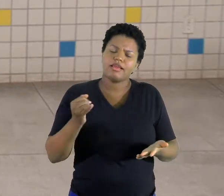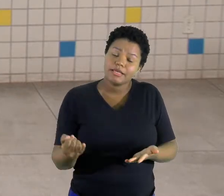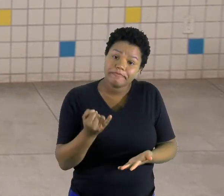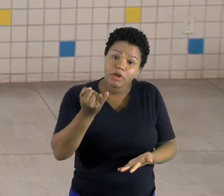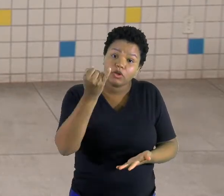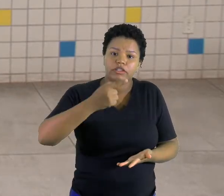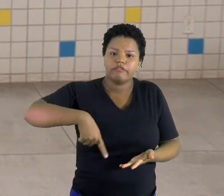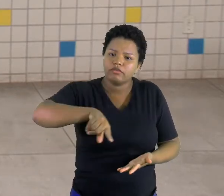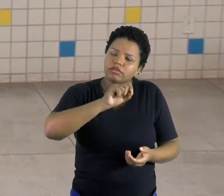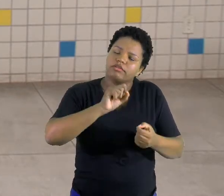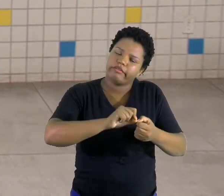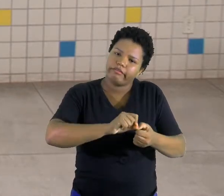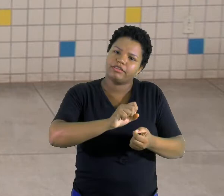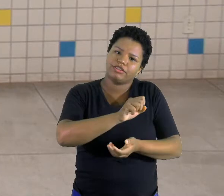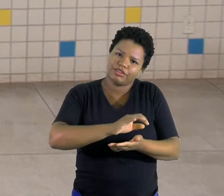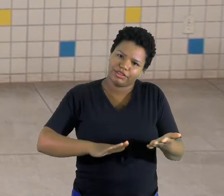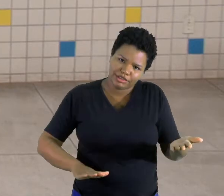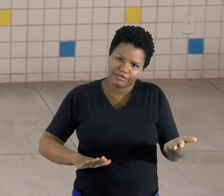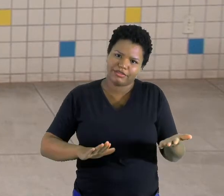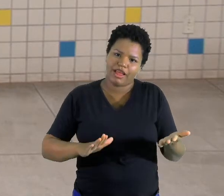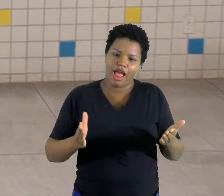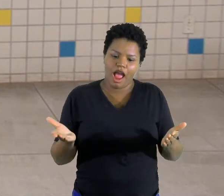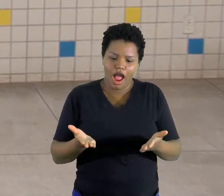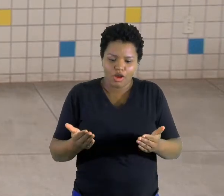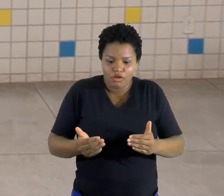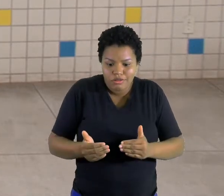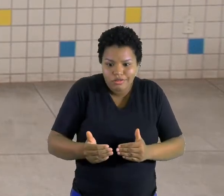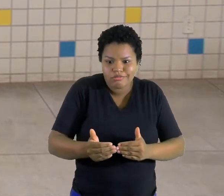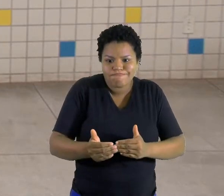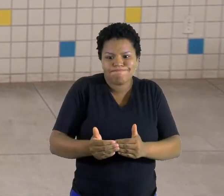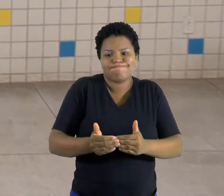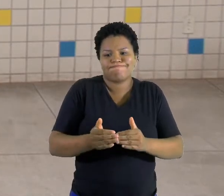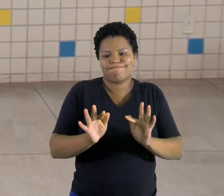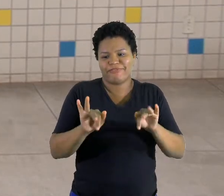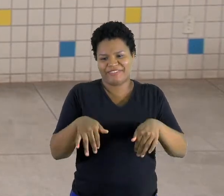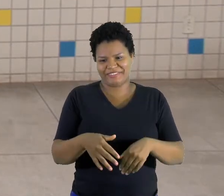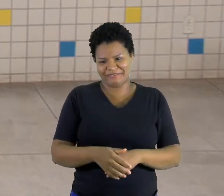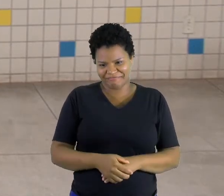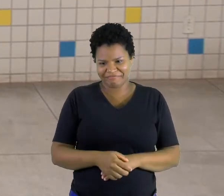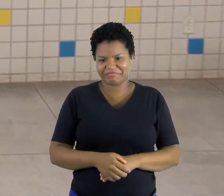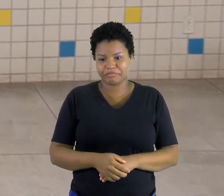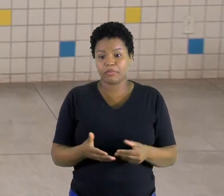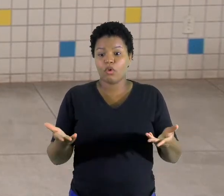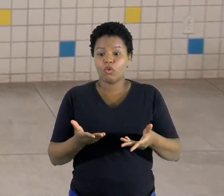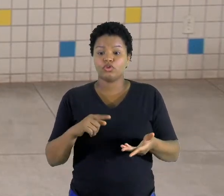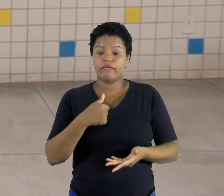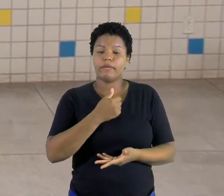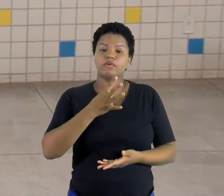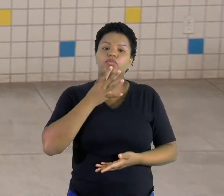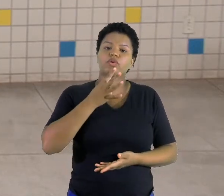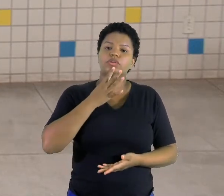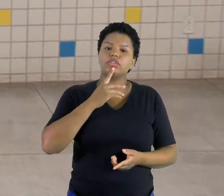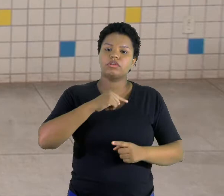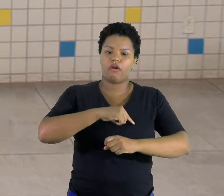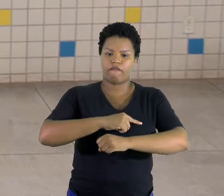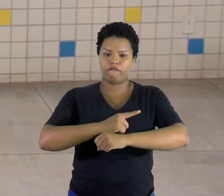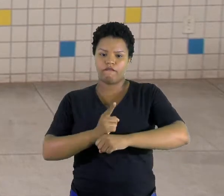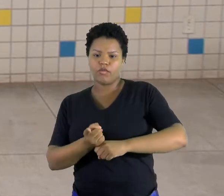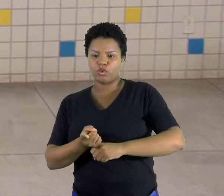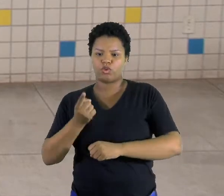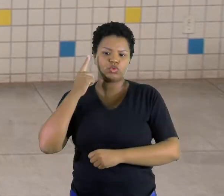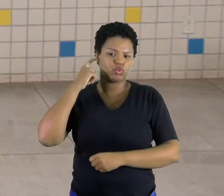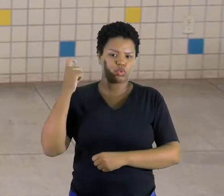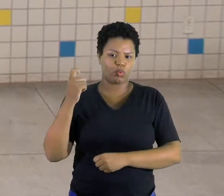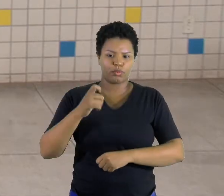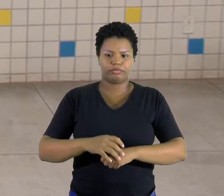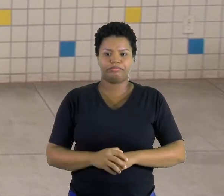vocês façam, ainda mais nessa reta final, né? Hoje nós vamos conhecer o que é a velocidade do som. A